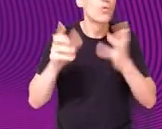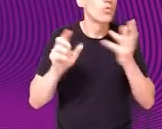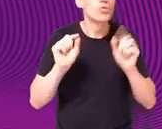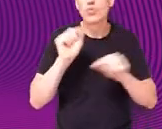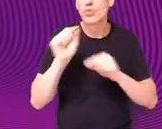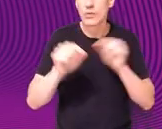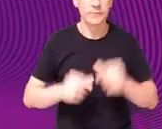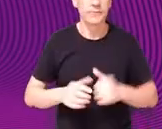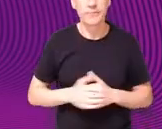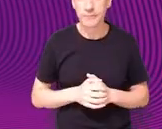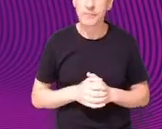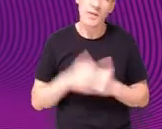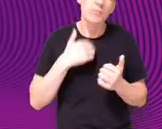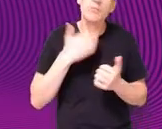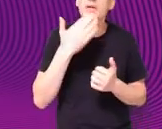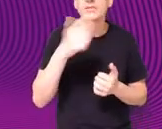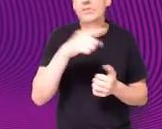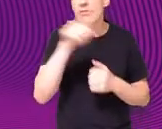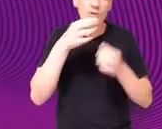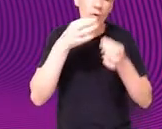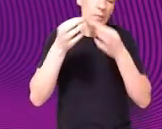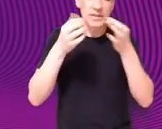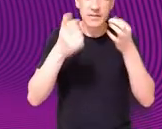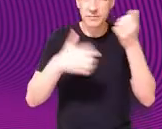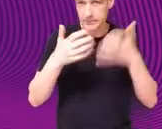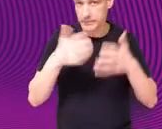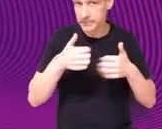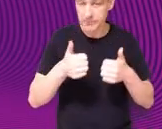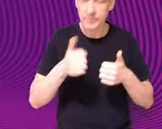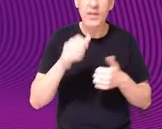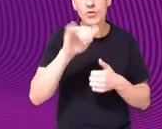João, Gustavo e Pedro.